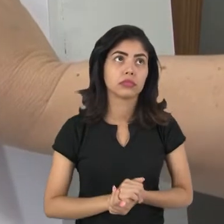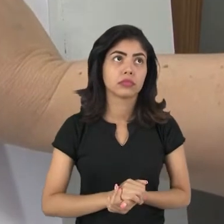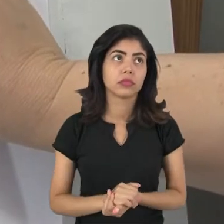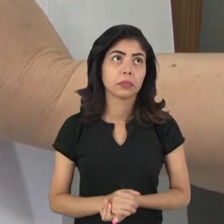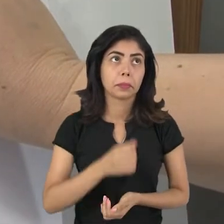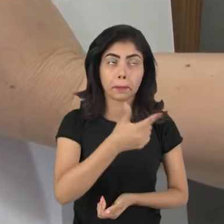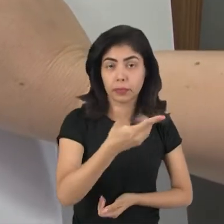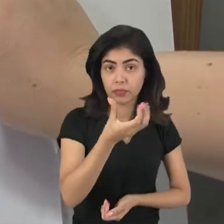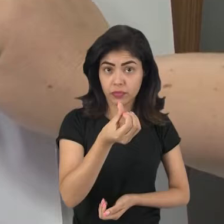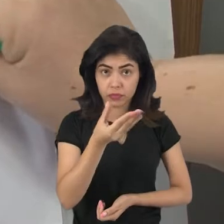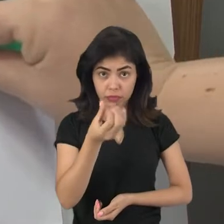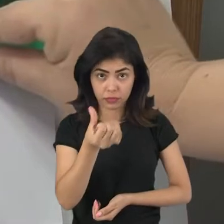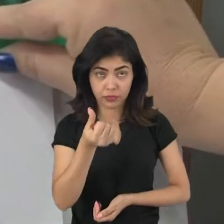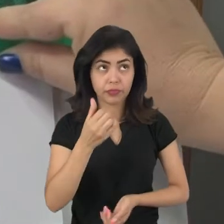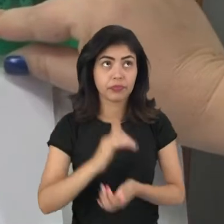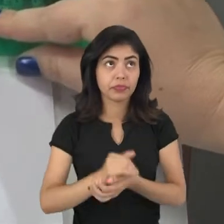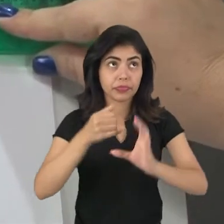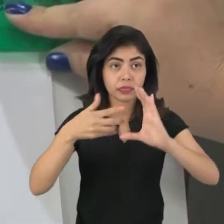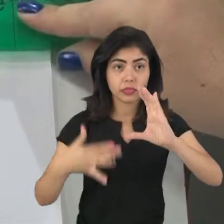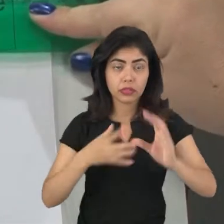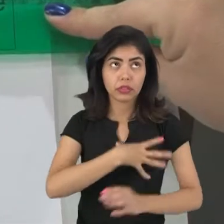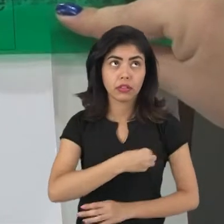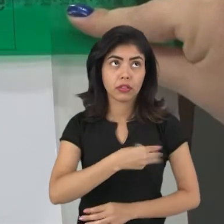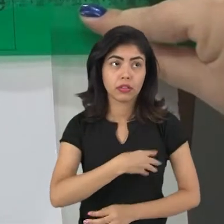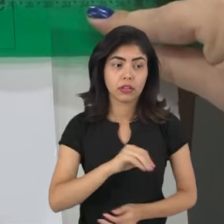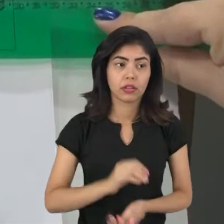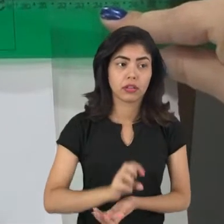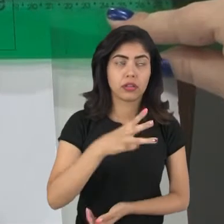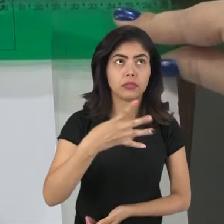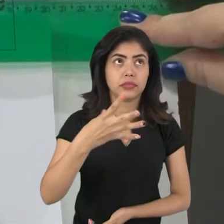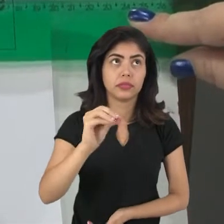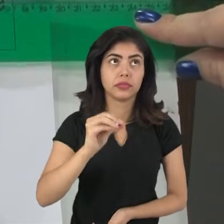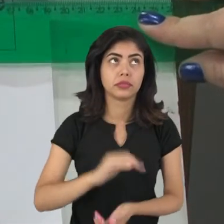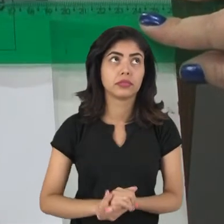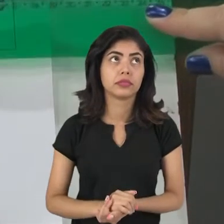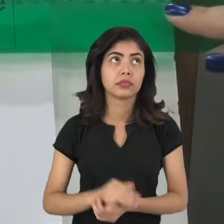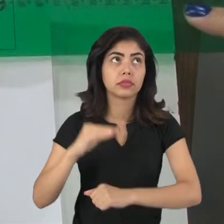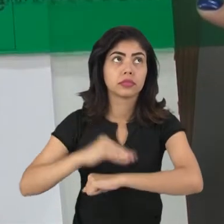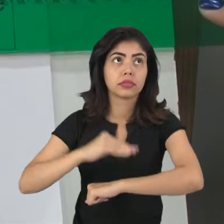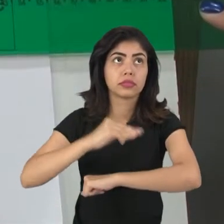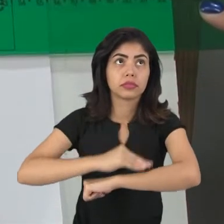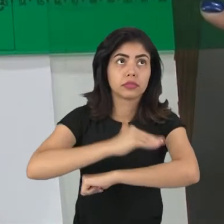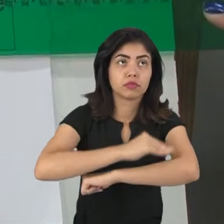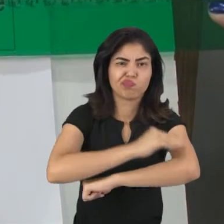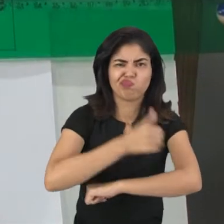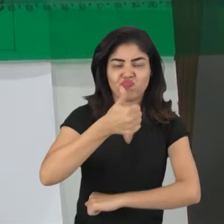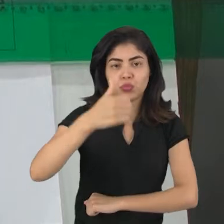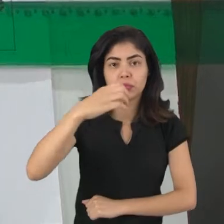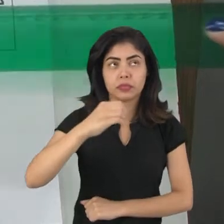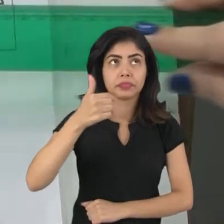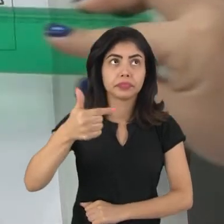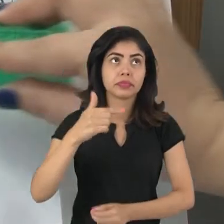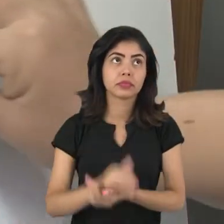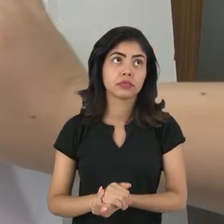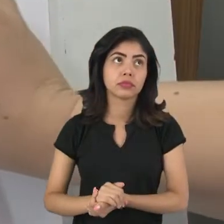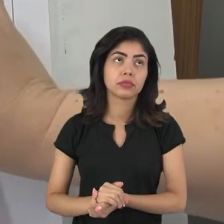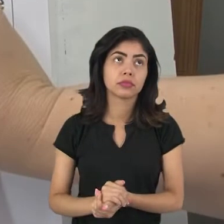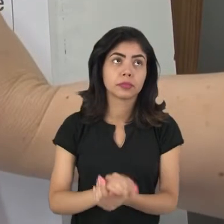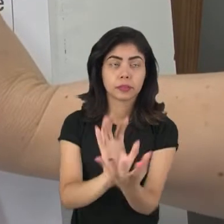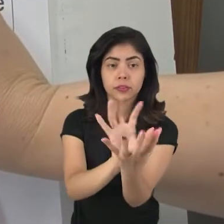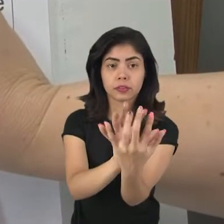também fala sobre a conservação da água. Ele fala que nós temos que ter cuidado, não tem? Mas ele está dando a ideia central da poluição